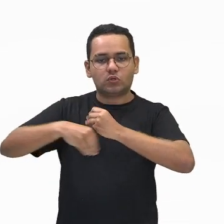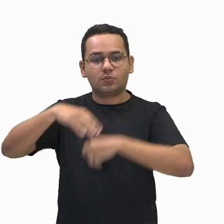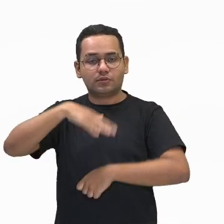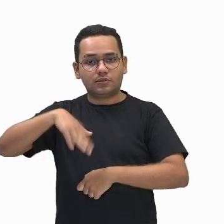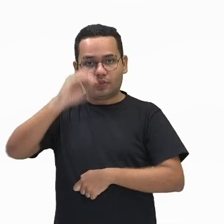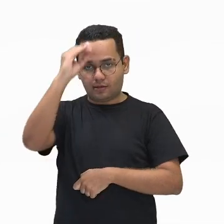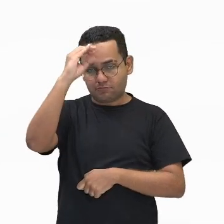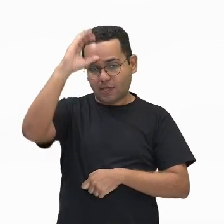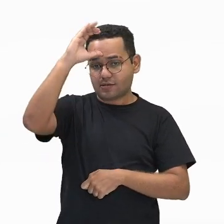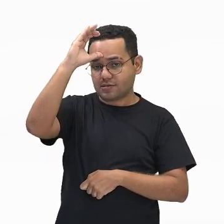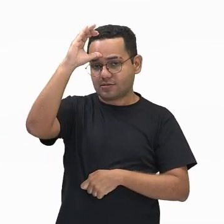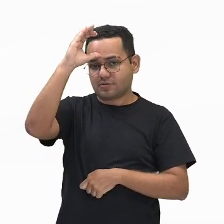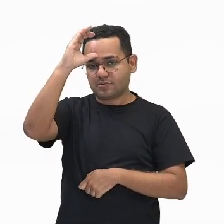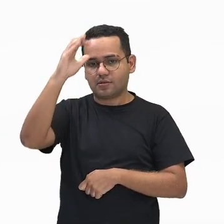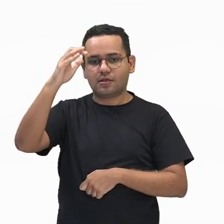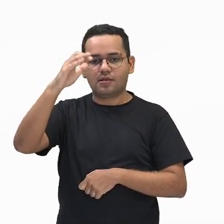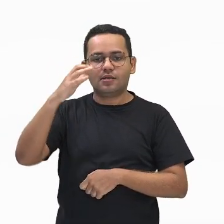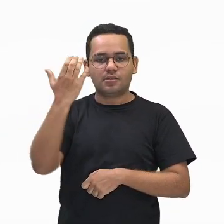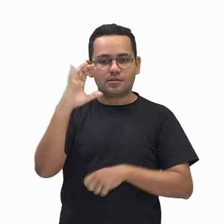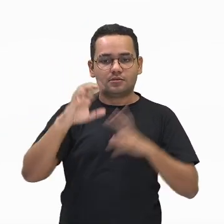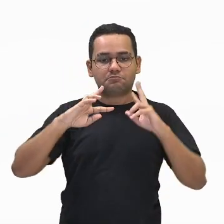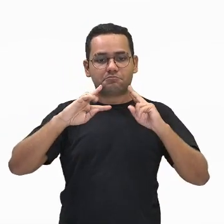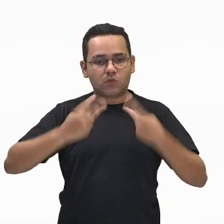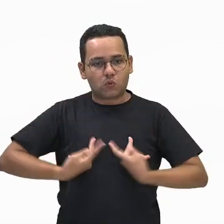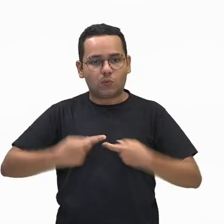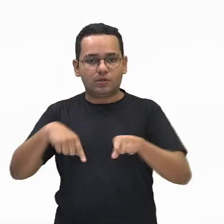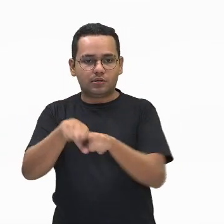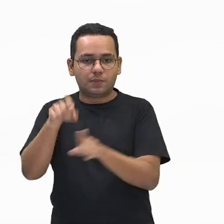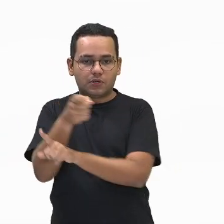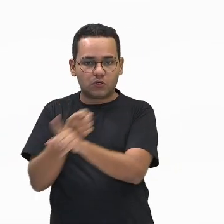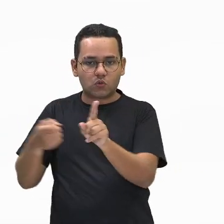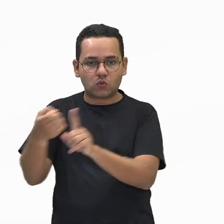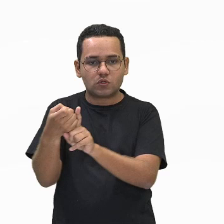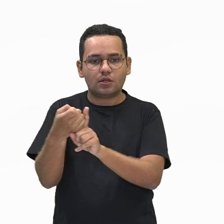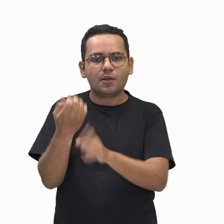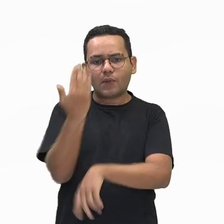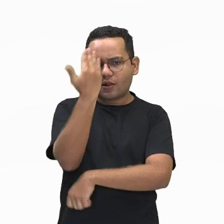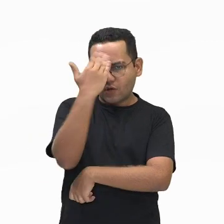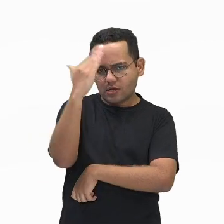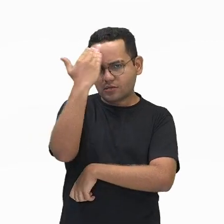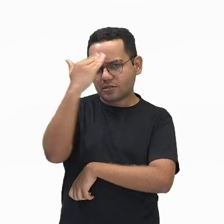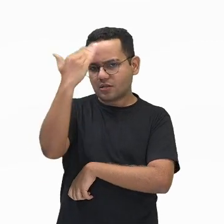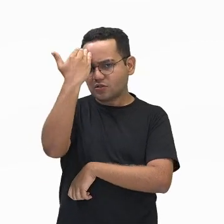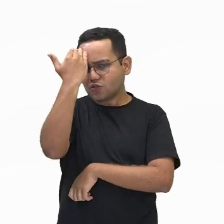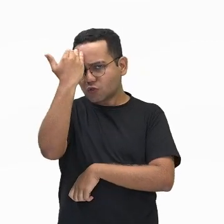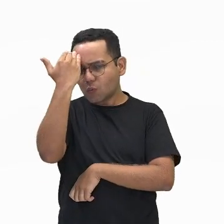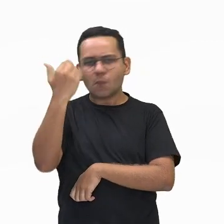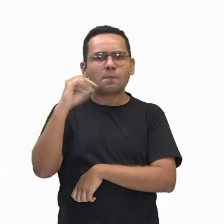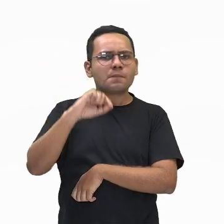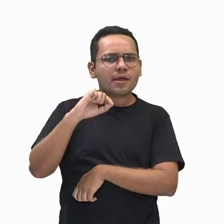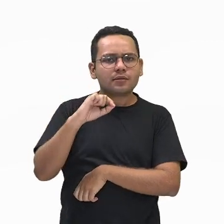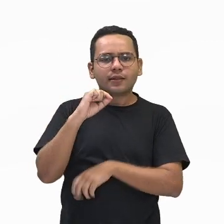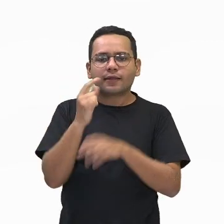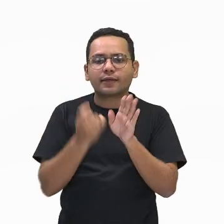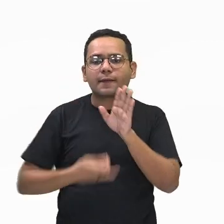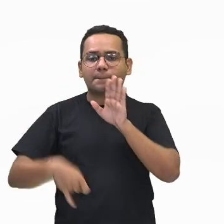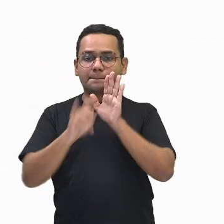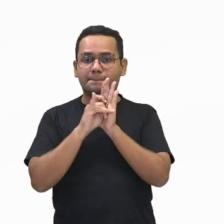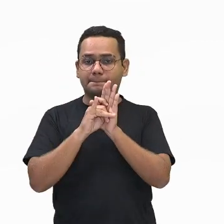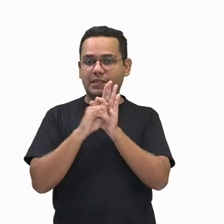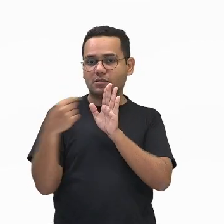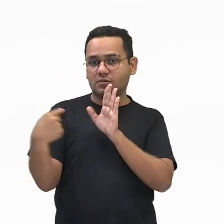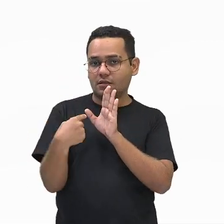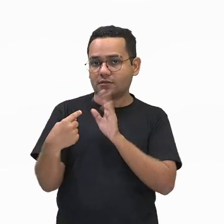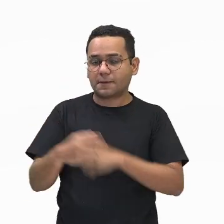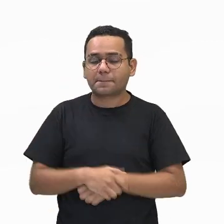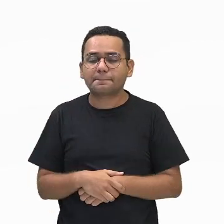humanas, sociais e aplicadas para o entendimento e compreensão da minha identidade? E a partir de agora a gente